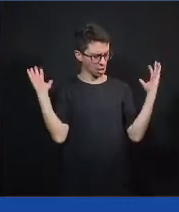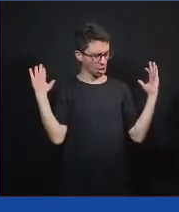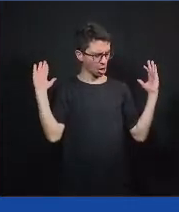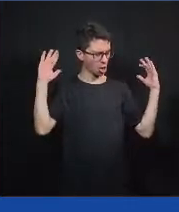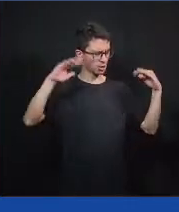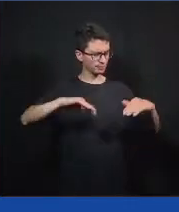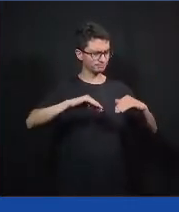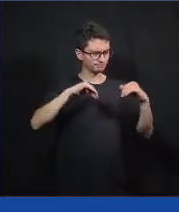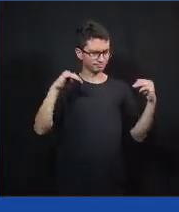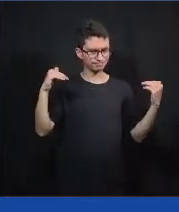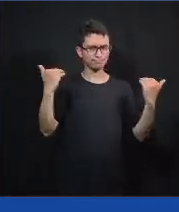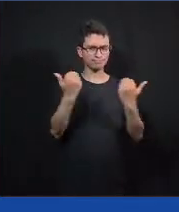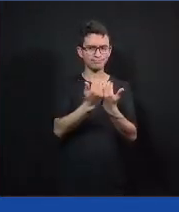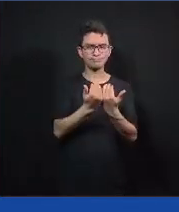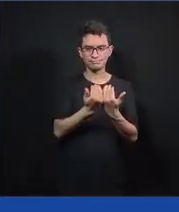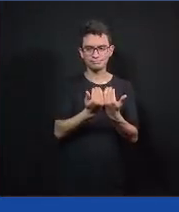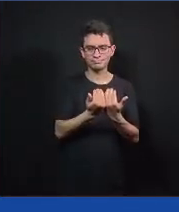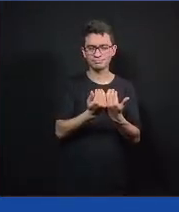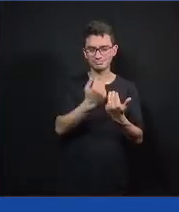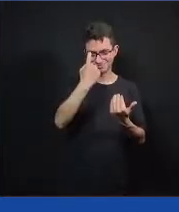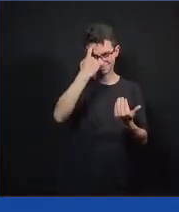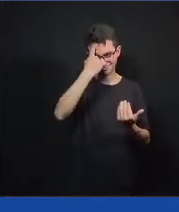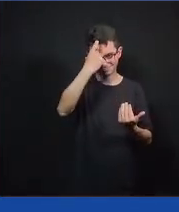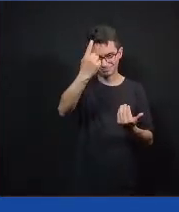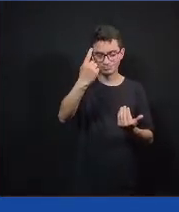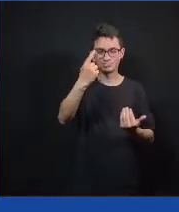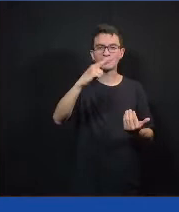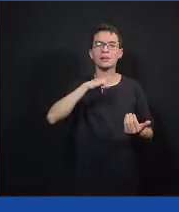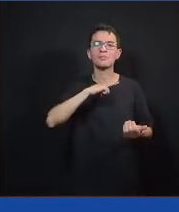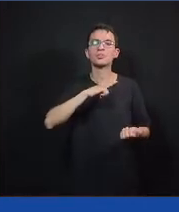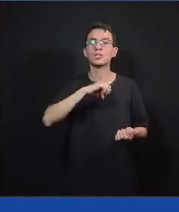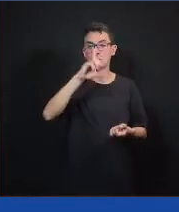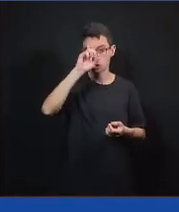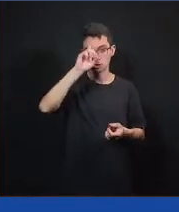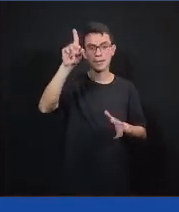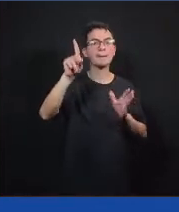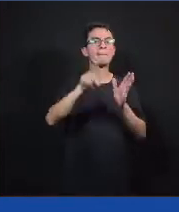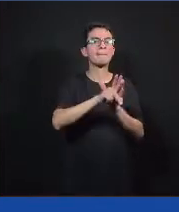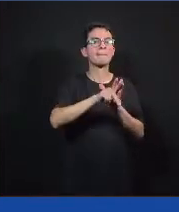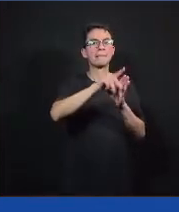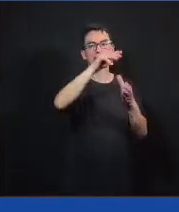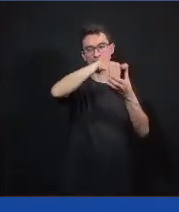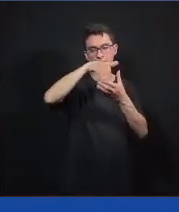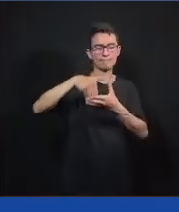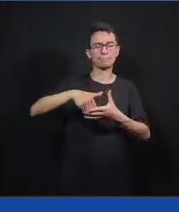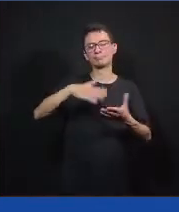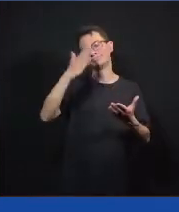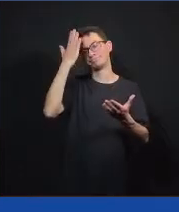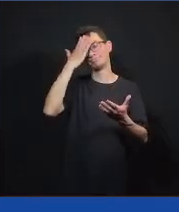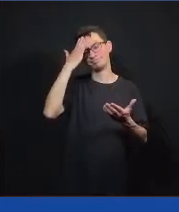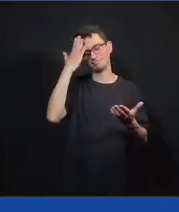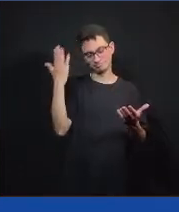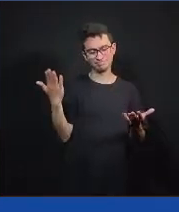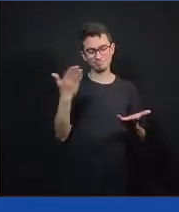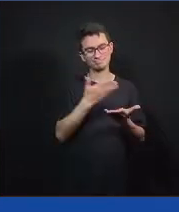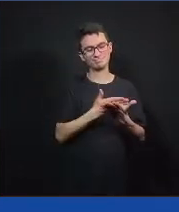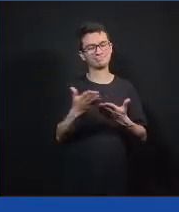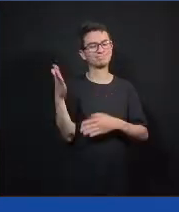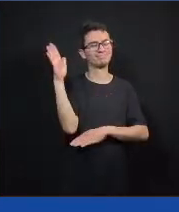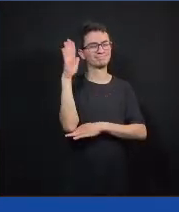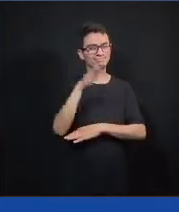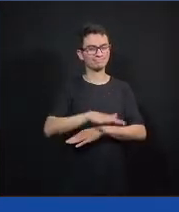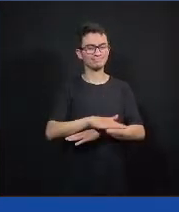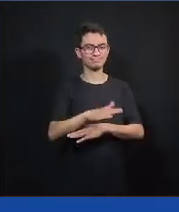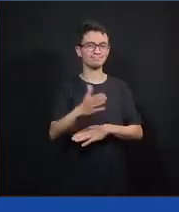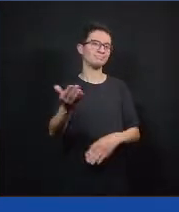das eleições, que a gente já ouviu, tá, o pessoal falando aqui hoje, tão melhor do que eu, no início da tarde. E as eleições, que